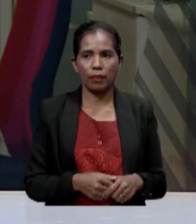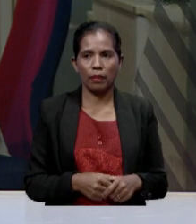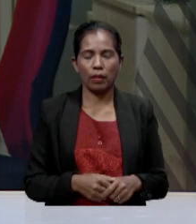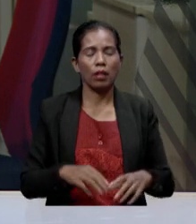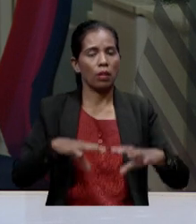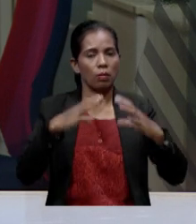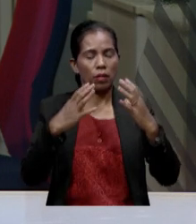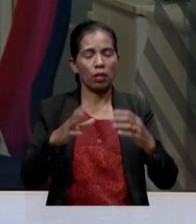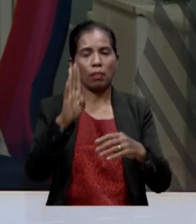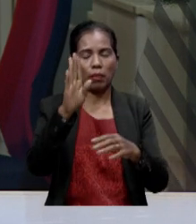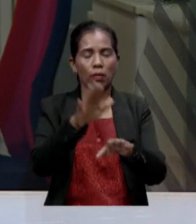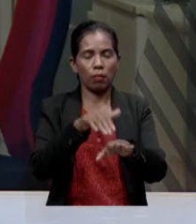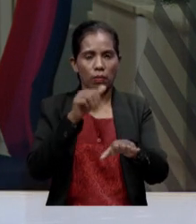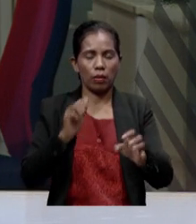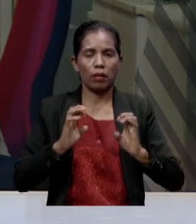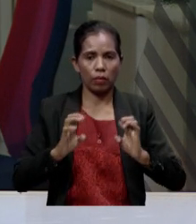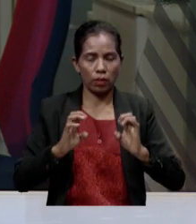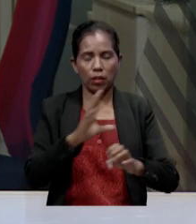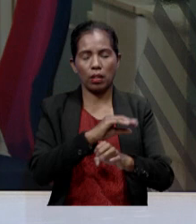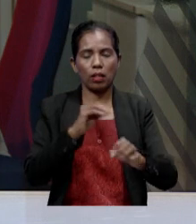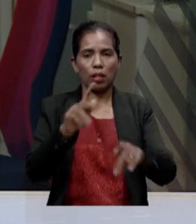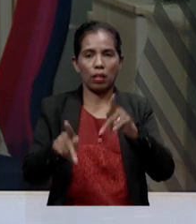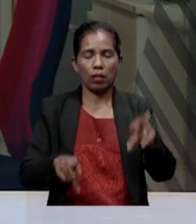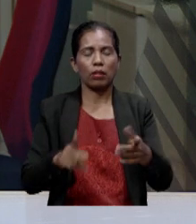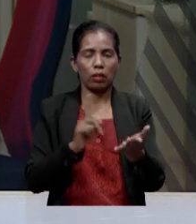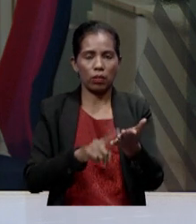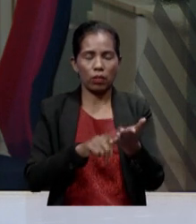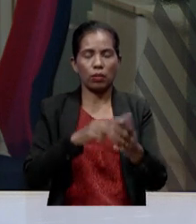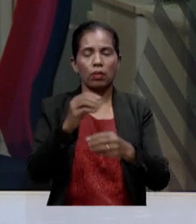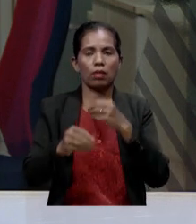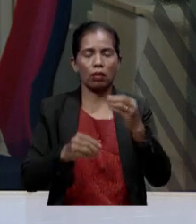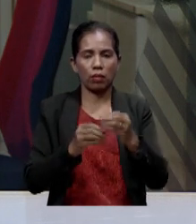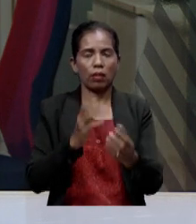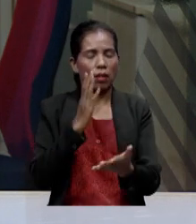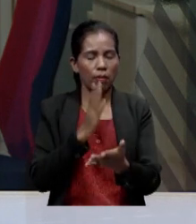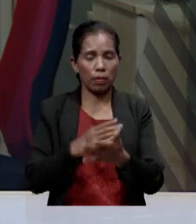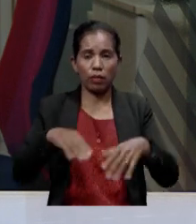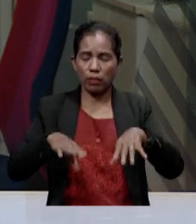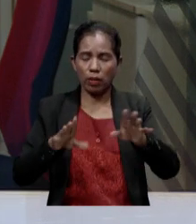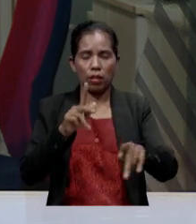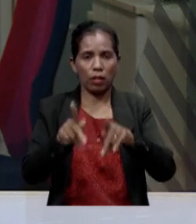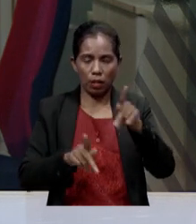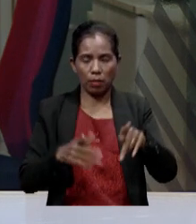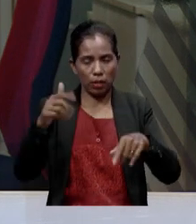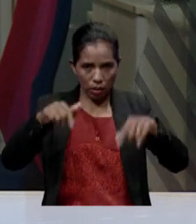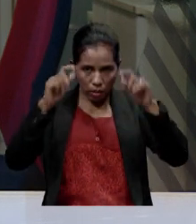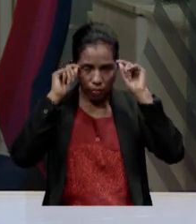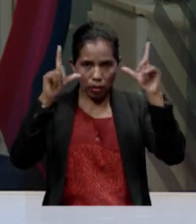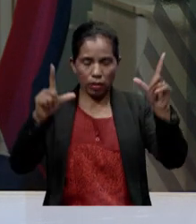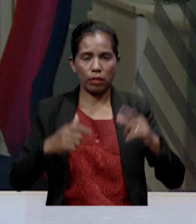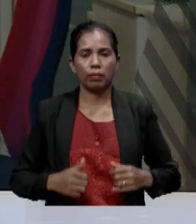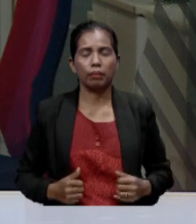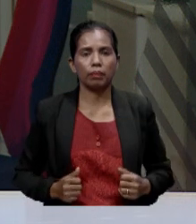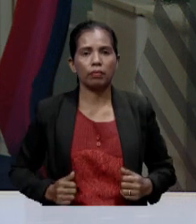Comissão B, bolo urgente e entidade relevante será, onde discute medida de prevenção tráfico humano IHA Timor-Leste.